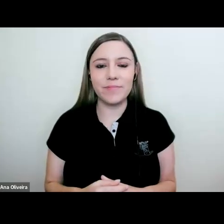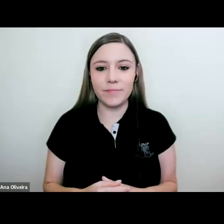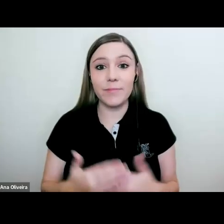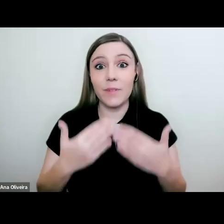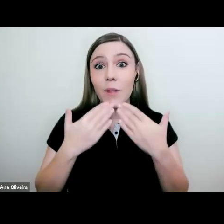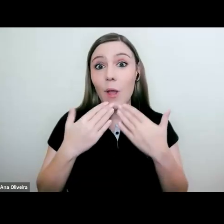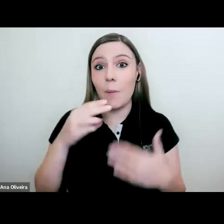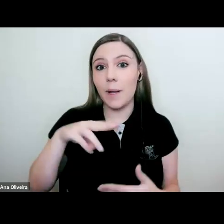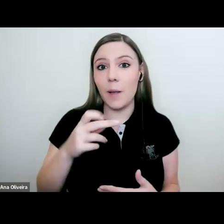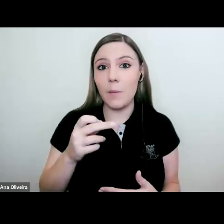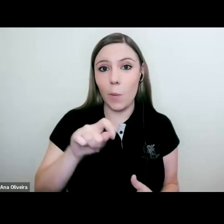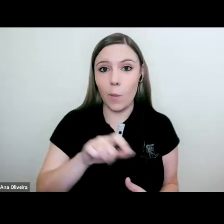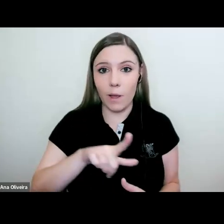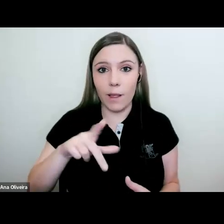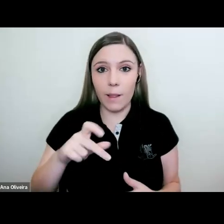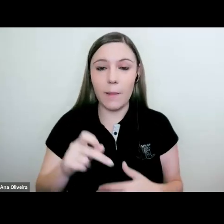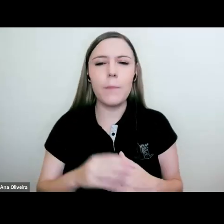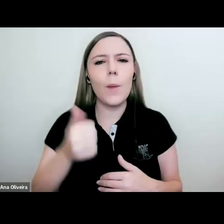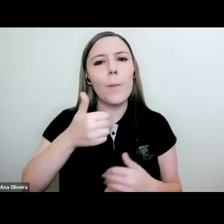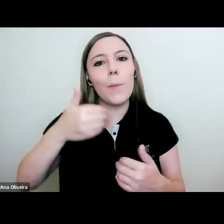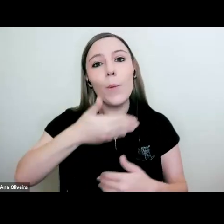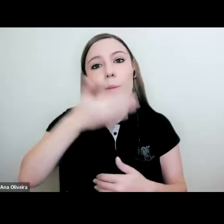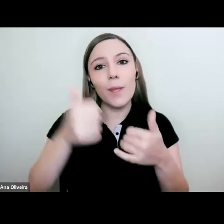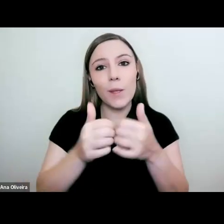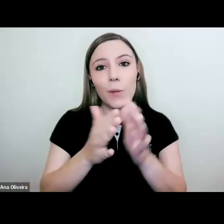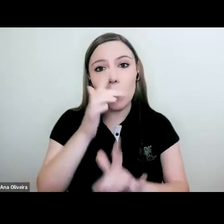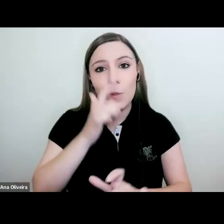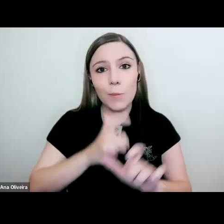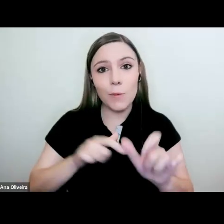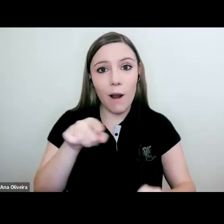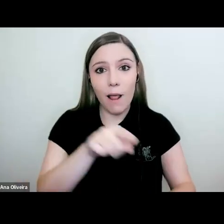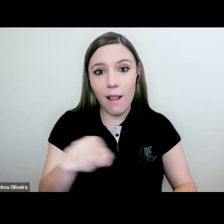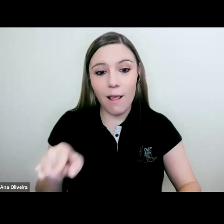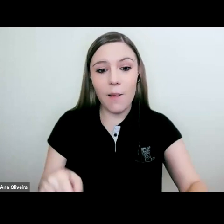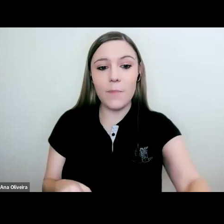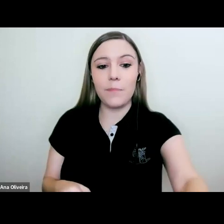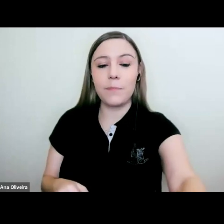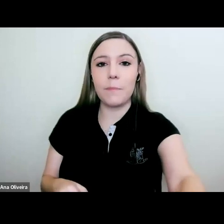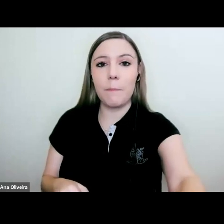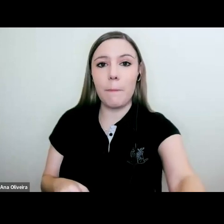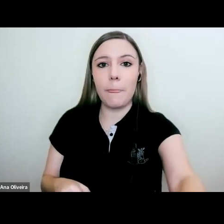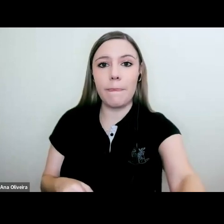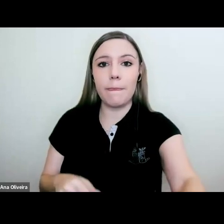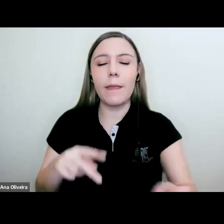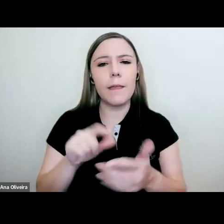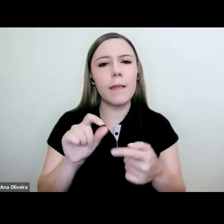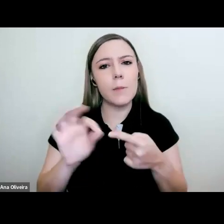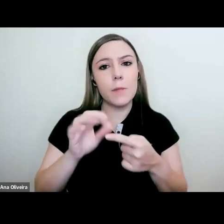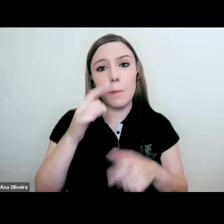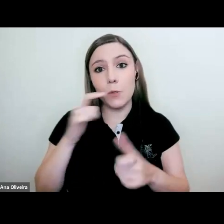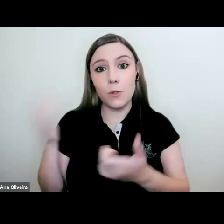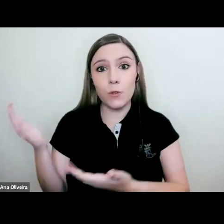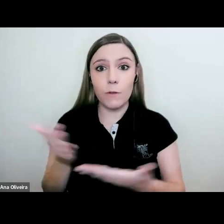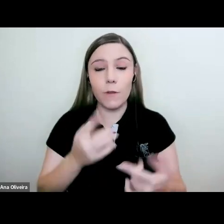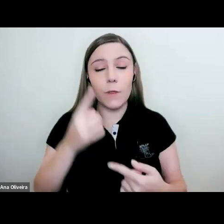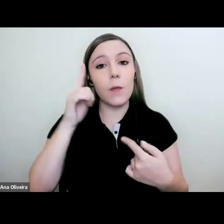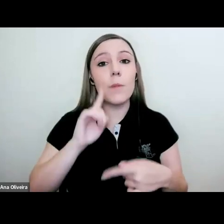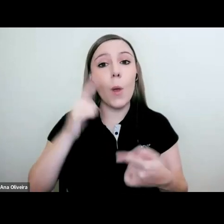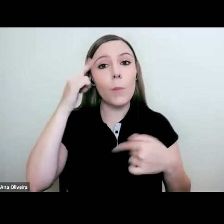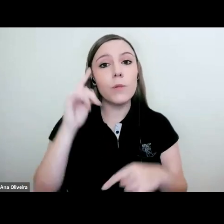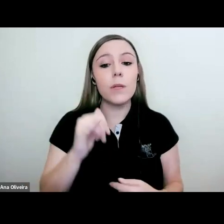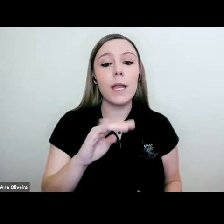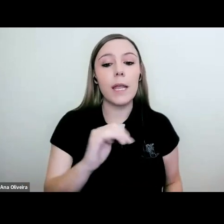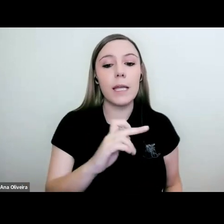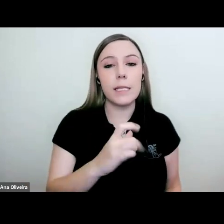Obrigado, Manuela. Bom dia a todos os presentes, em particular aos nossos convidados, a professora Isabel